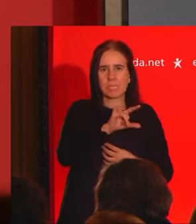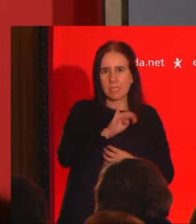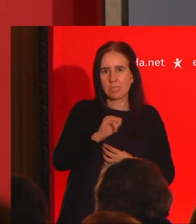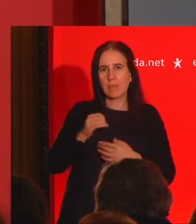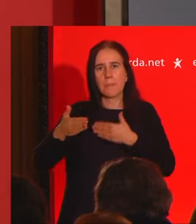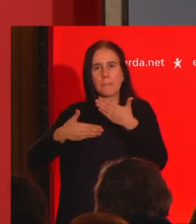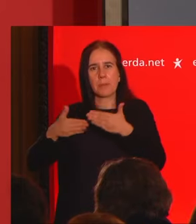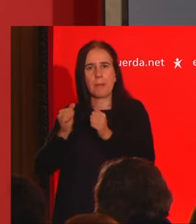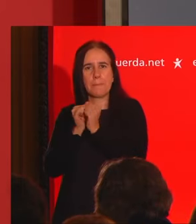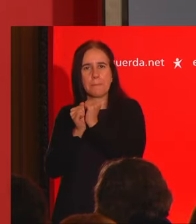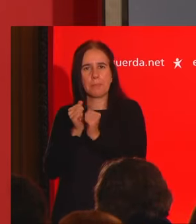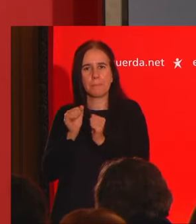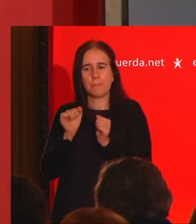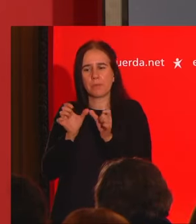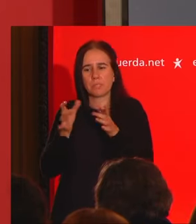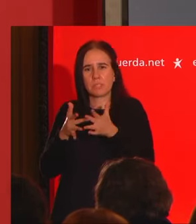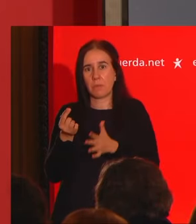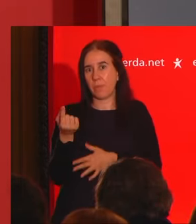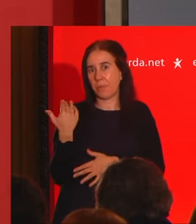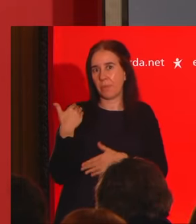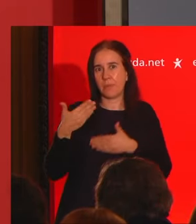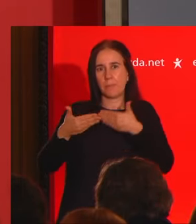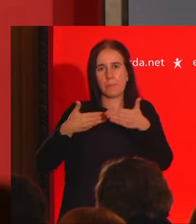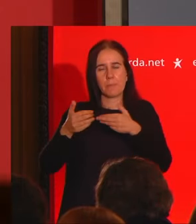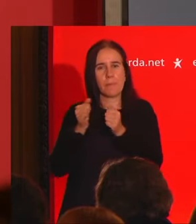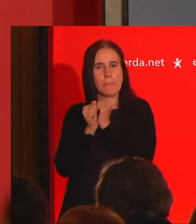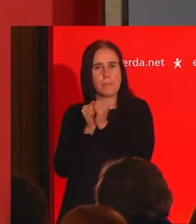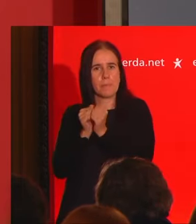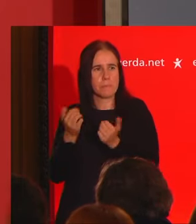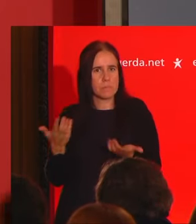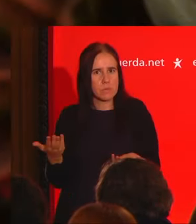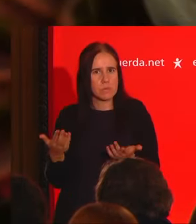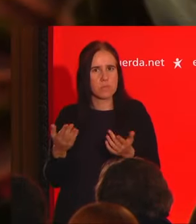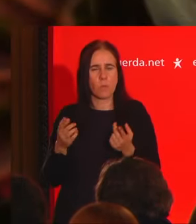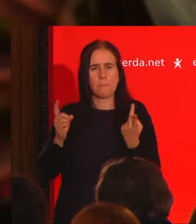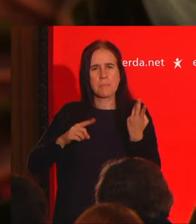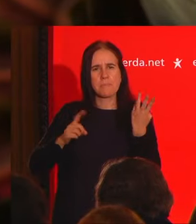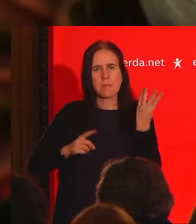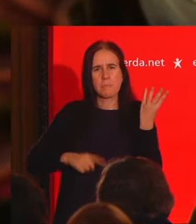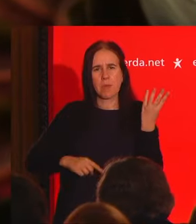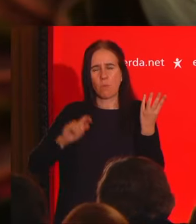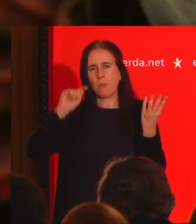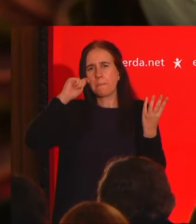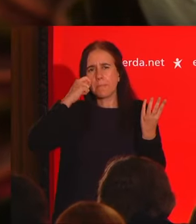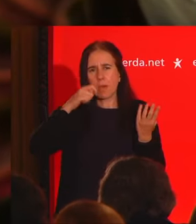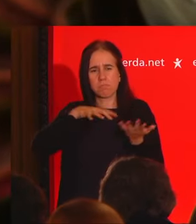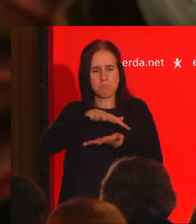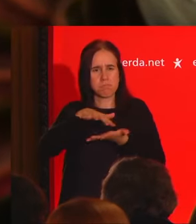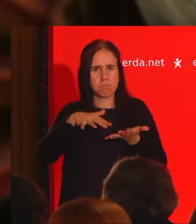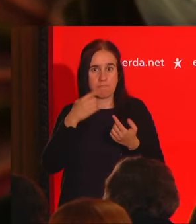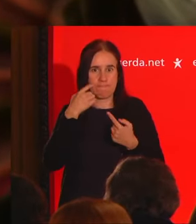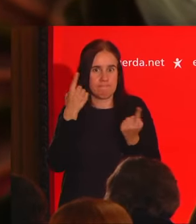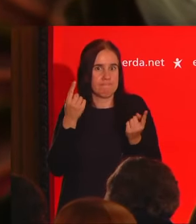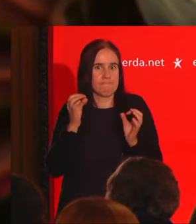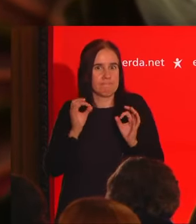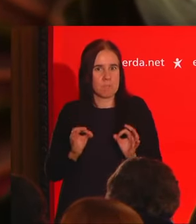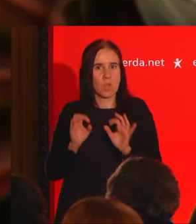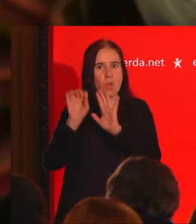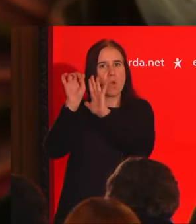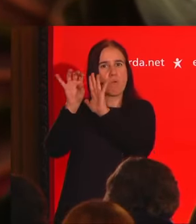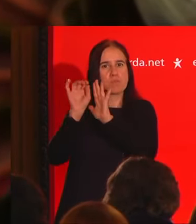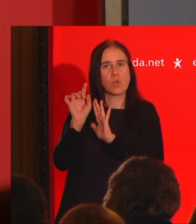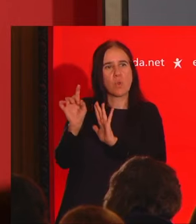Panama Papers, mais recentemente os Panama Papers. Escândalo após escândalo. Já ninguém pode negar que o recurso a